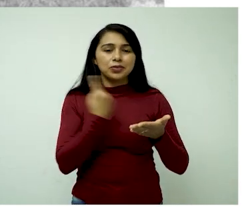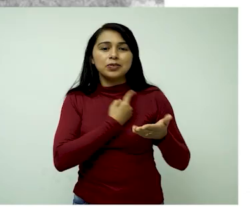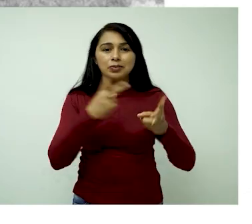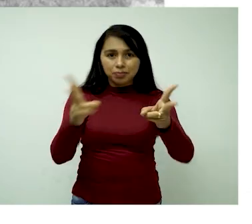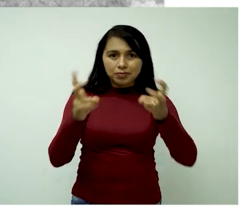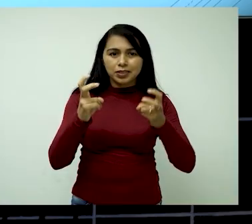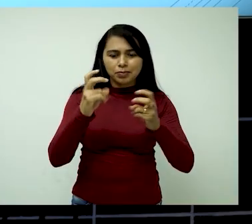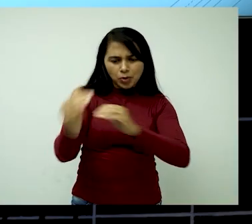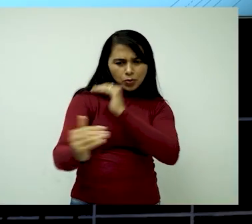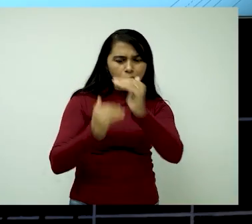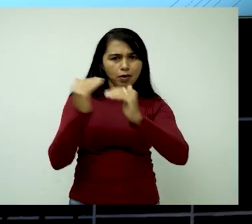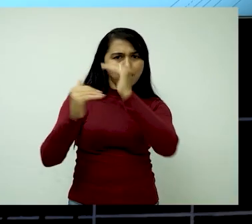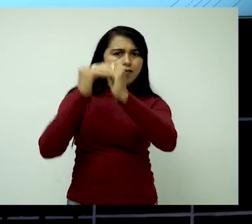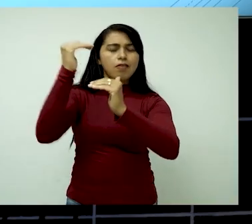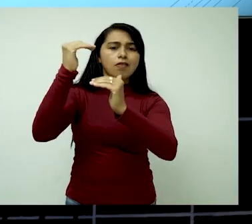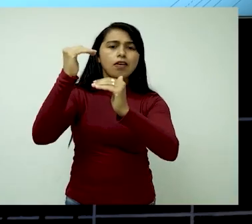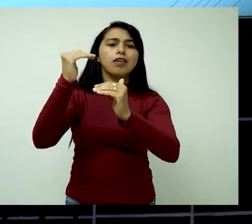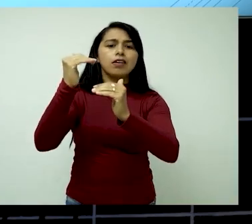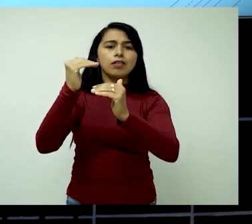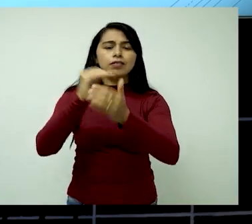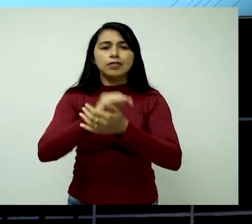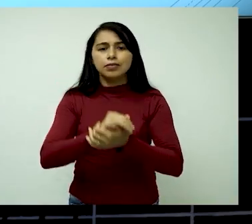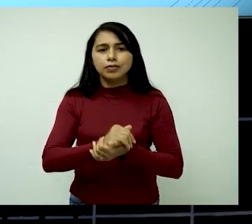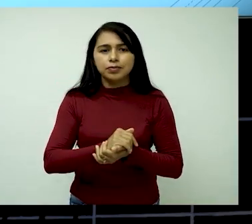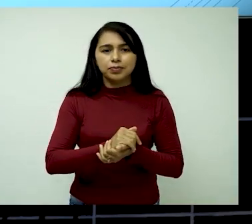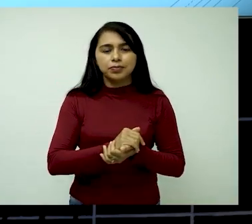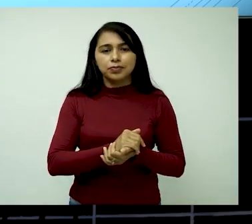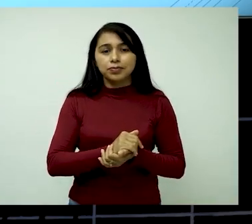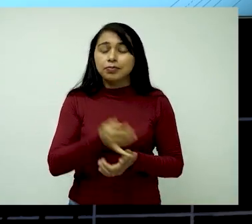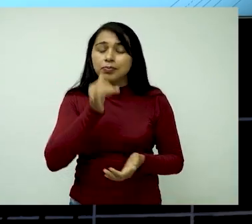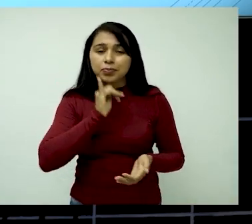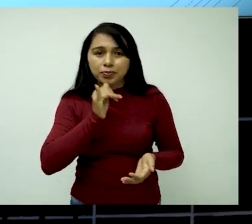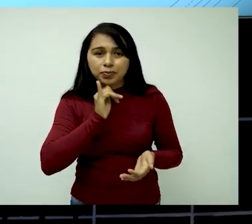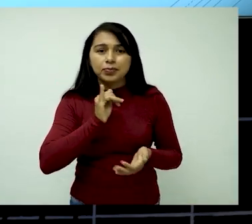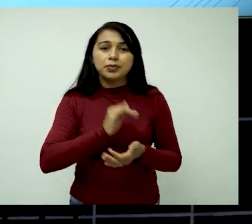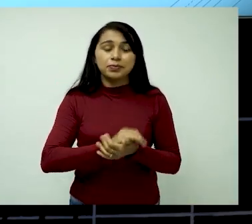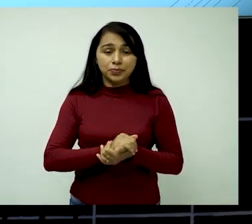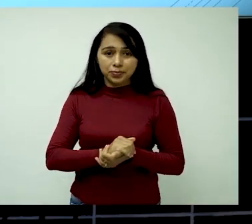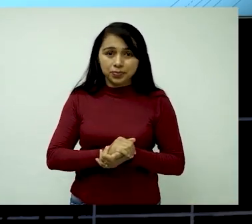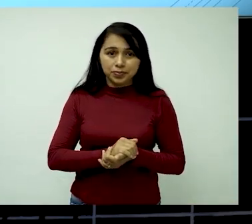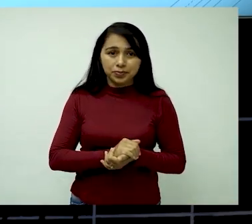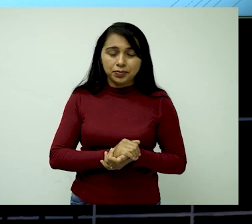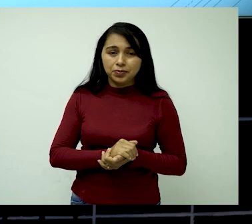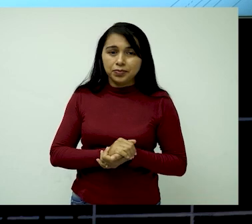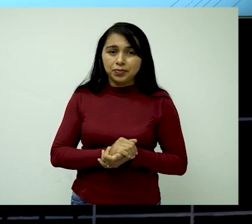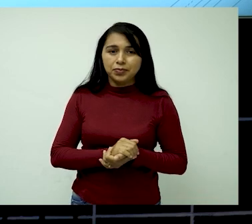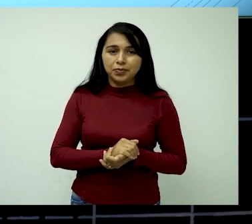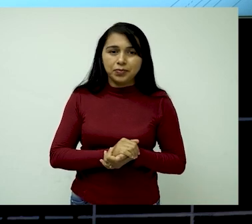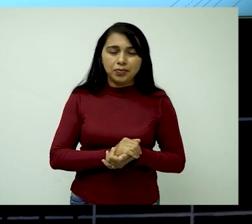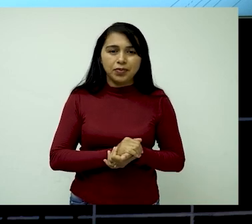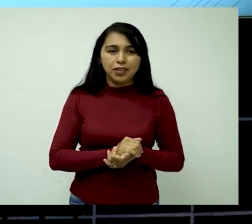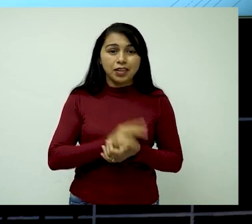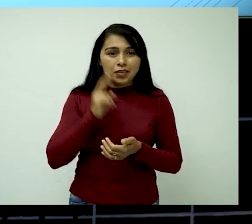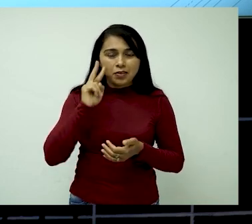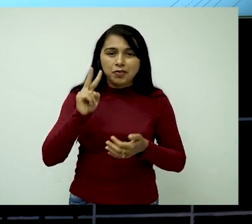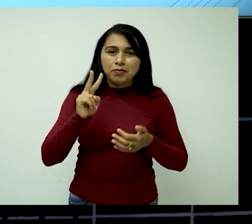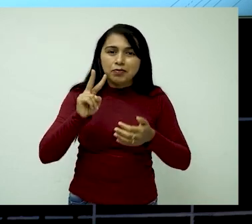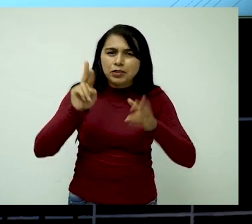uma evolução, tá? Como a gente pode observar agora, por exemplo, olha só o quanto